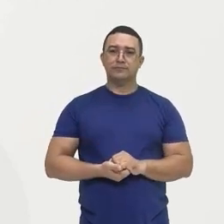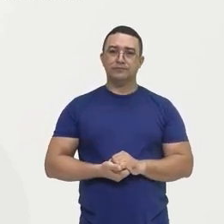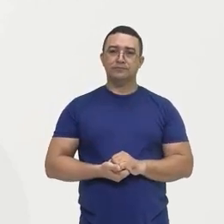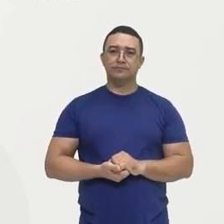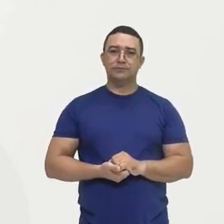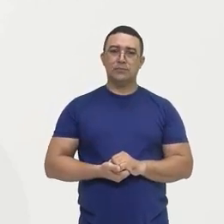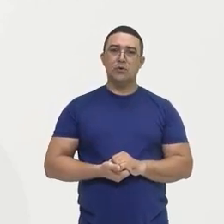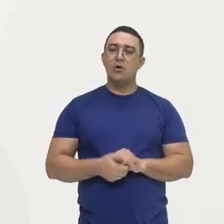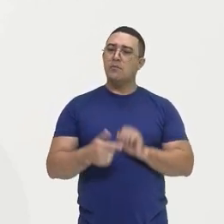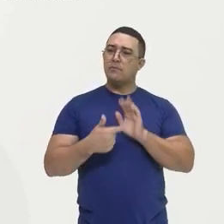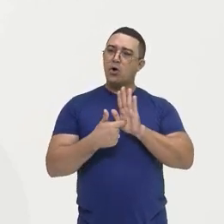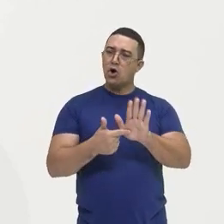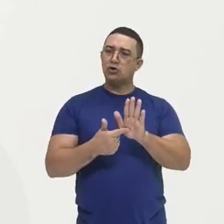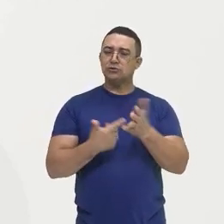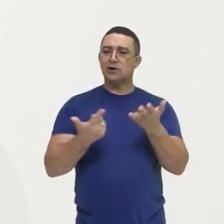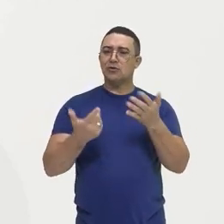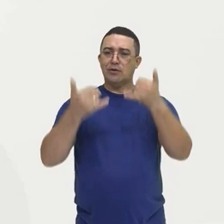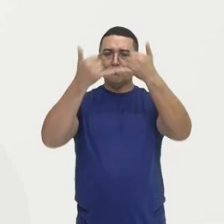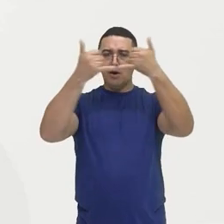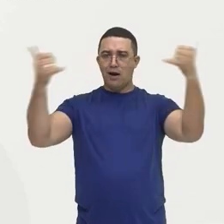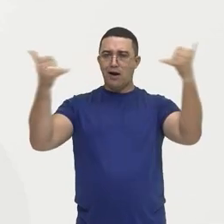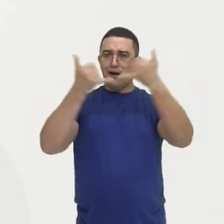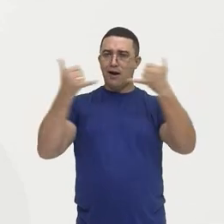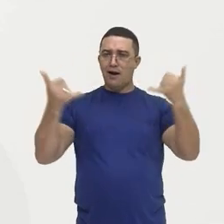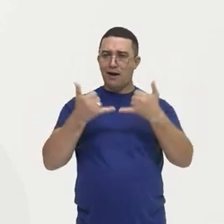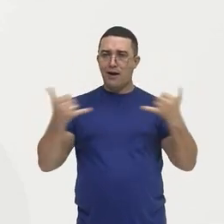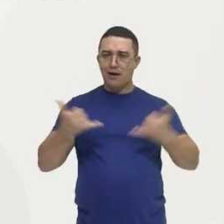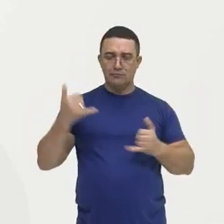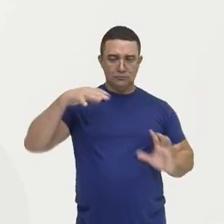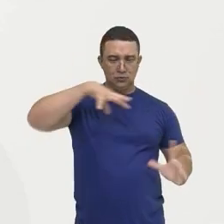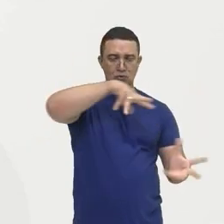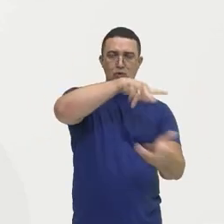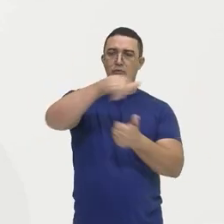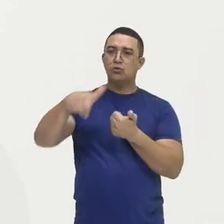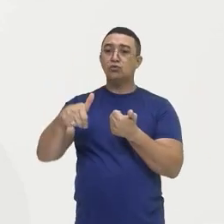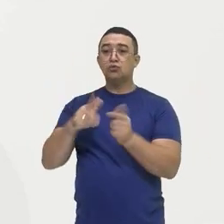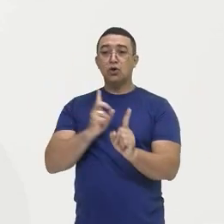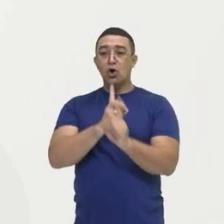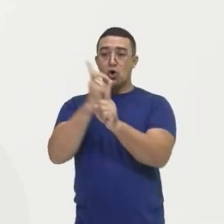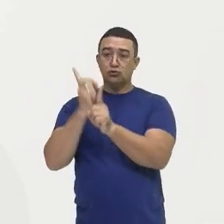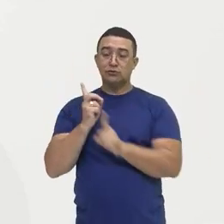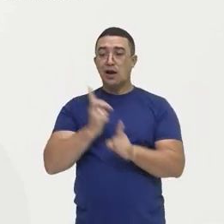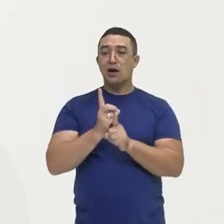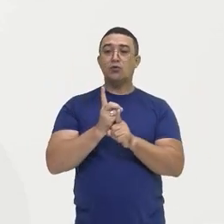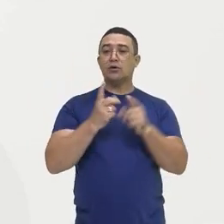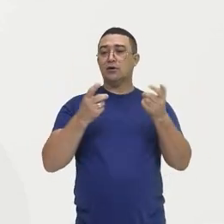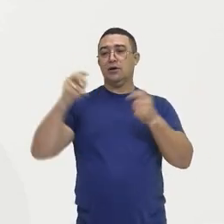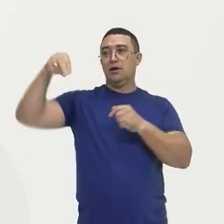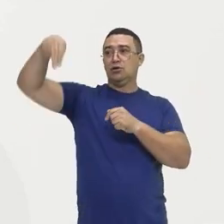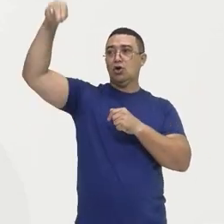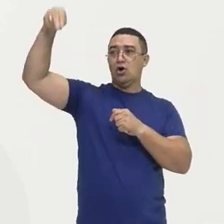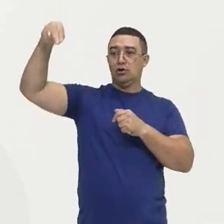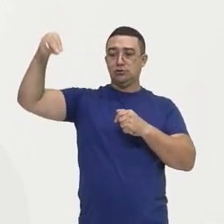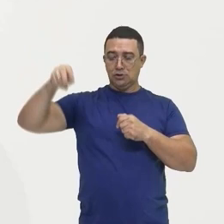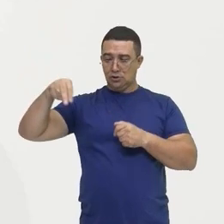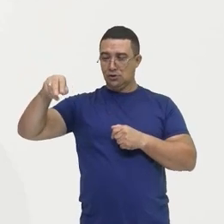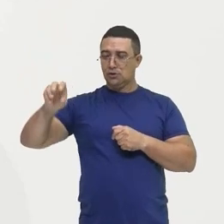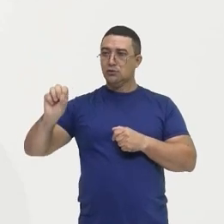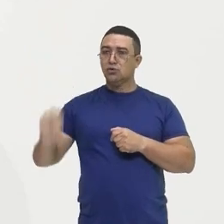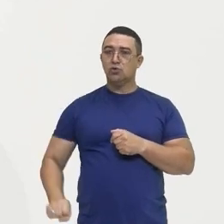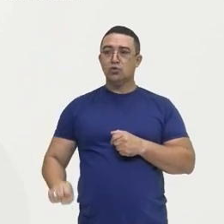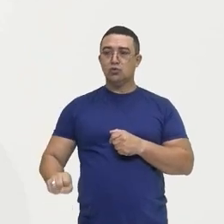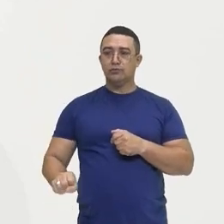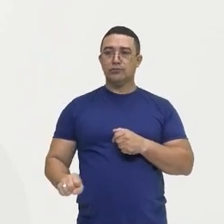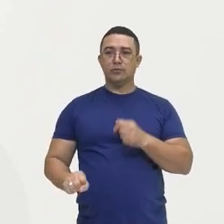apresentar os meridianos em linhas retas, né? Que eles vão se encontrar ali nos polos, seja no Polo Norte ou